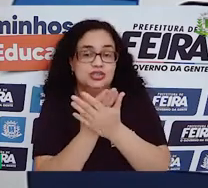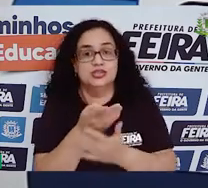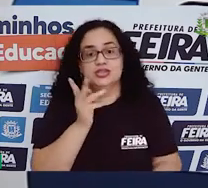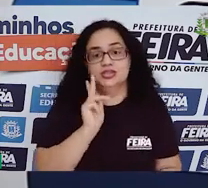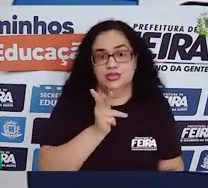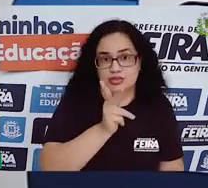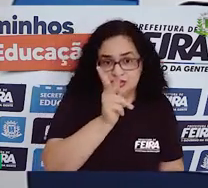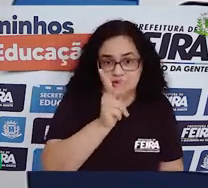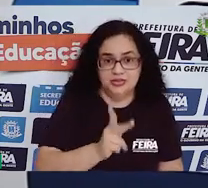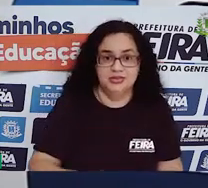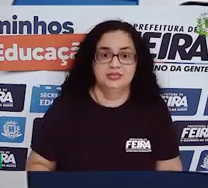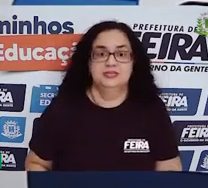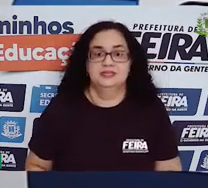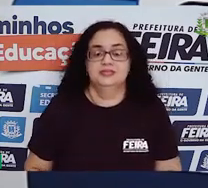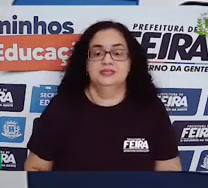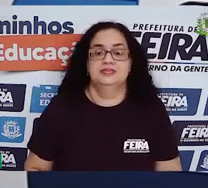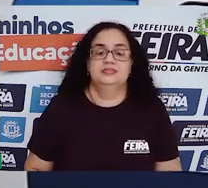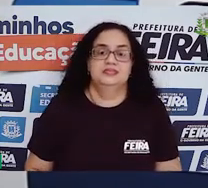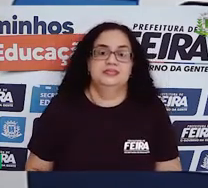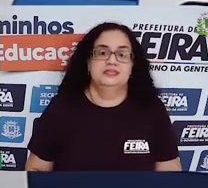lá?